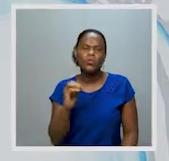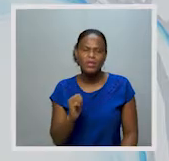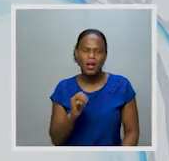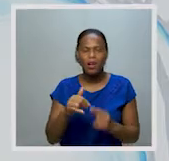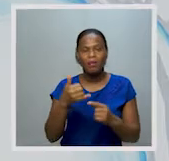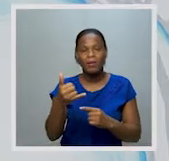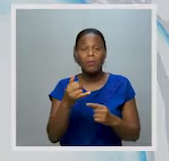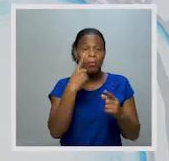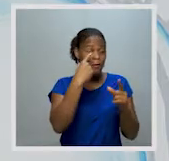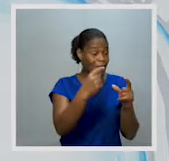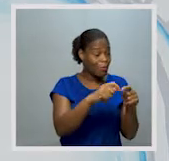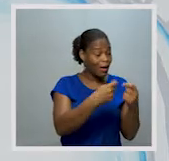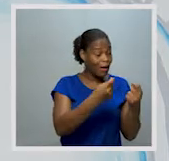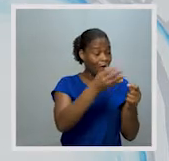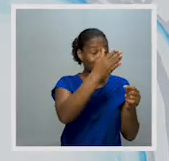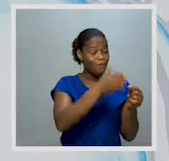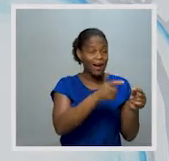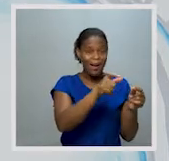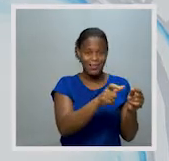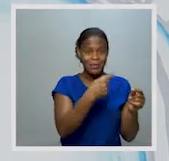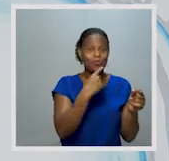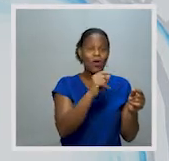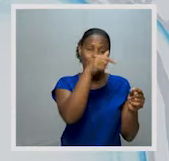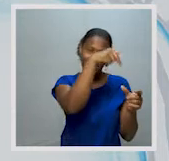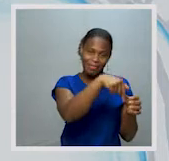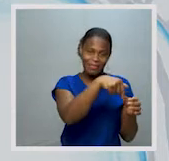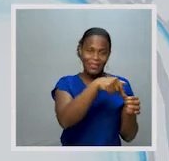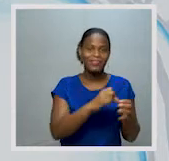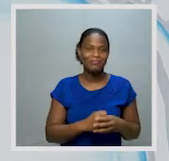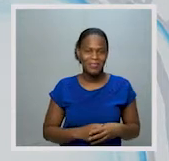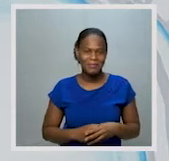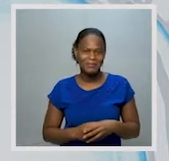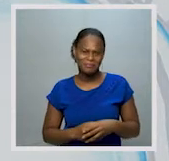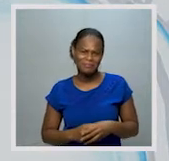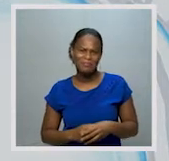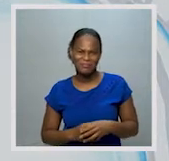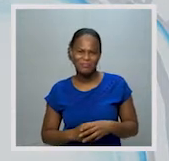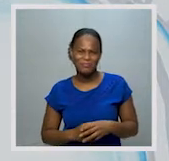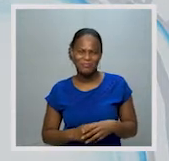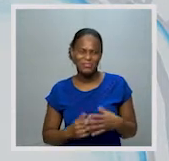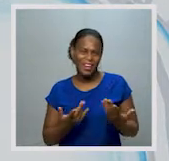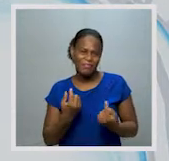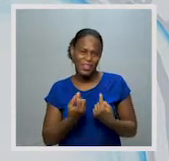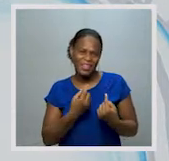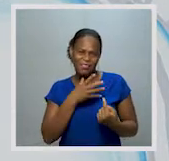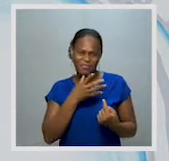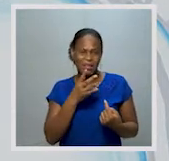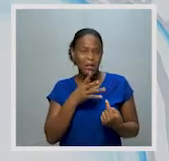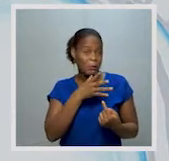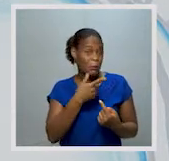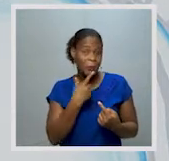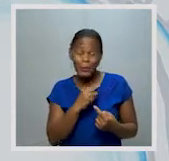E a partir de agora não quero mais você a dizer vamos ver daqui a pouco. Até porque às vezes o sentido pode ser